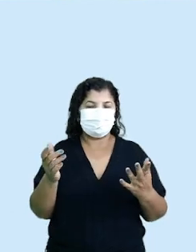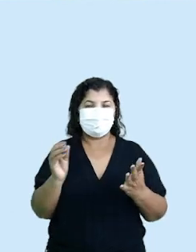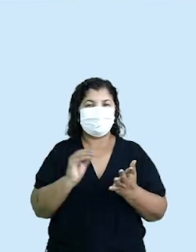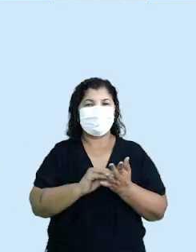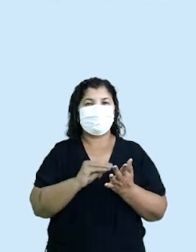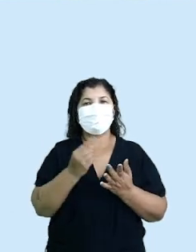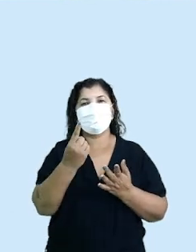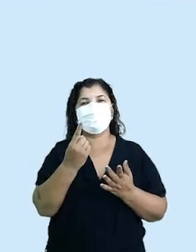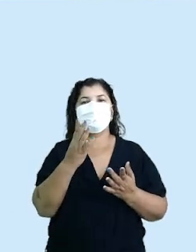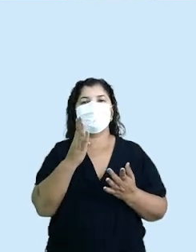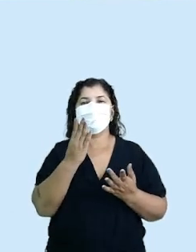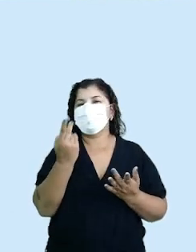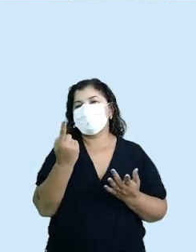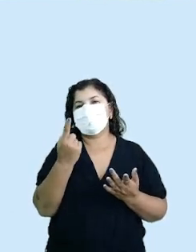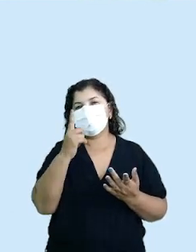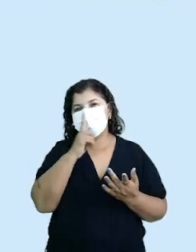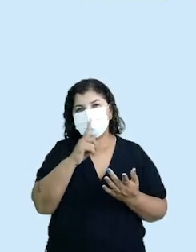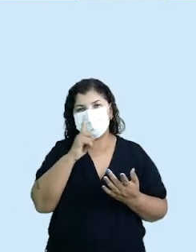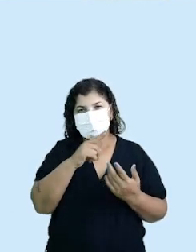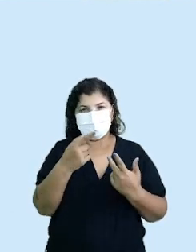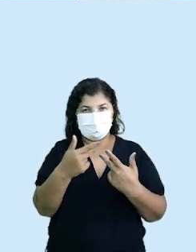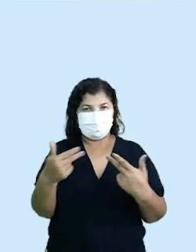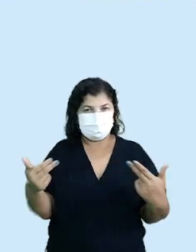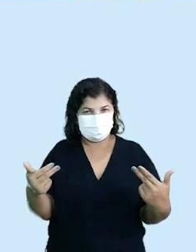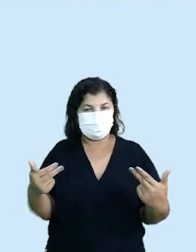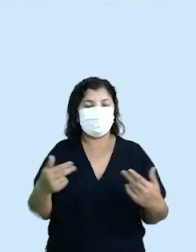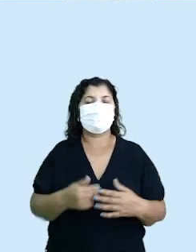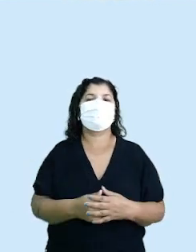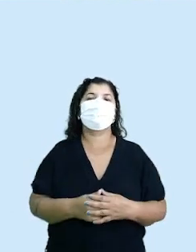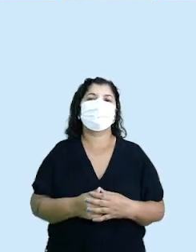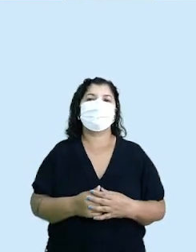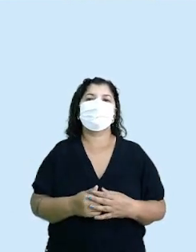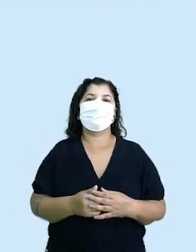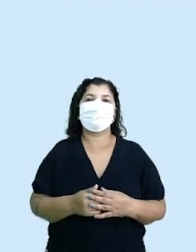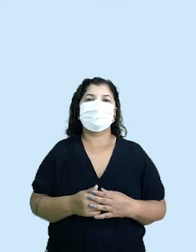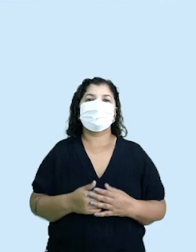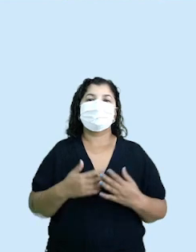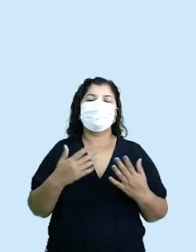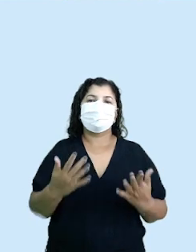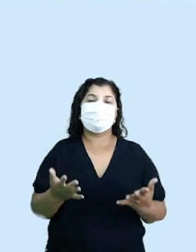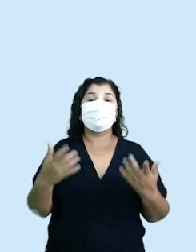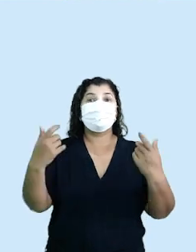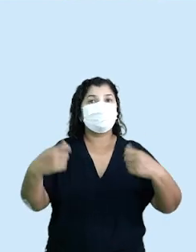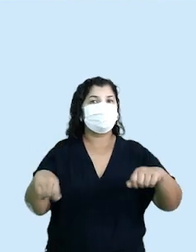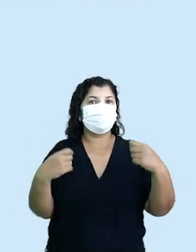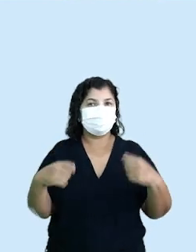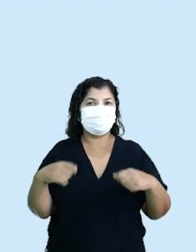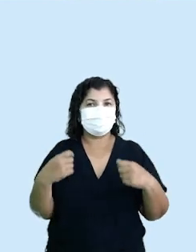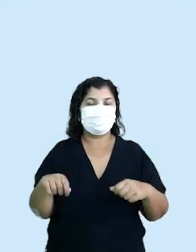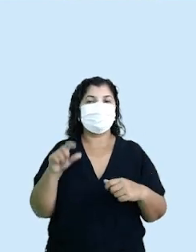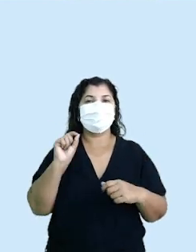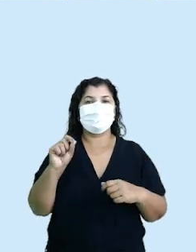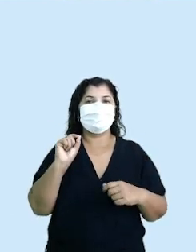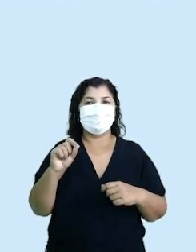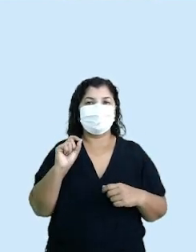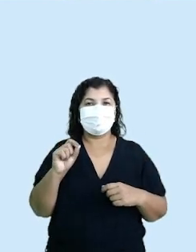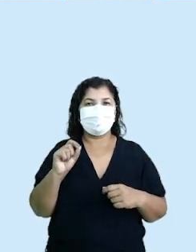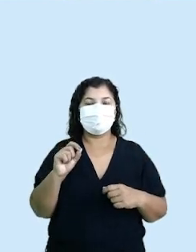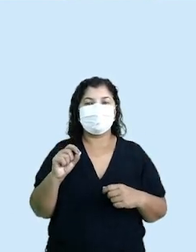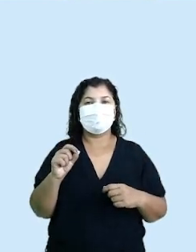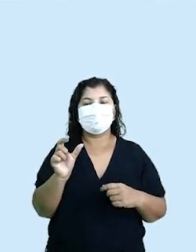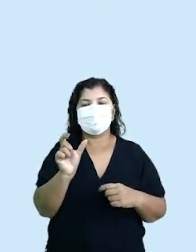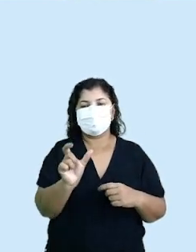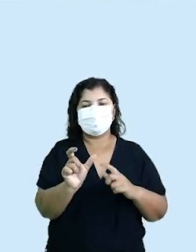faz com que a pilha pare de funcionar, certo? A gente precisa ter em mente que a pilha é uma forma